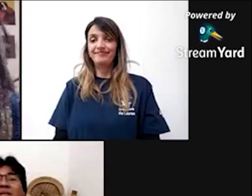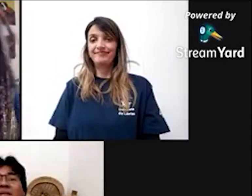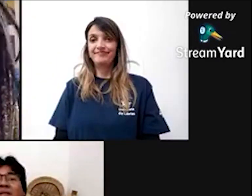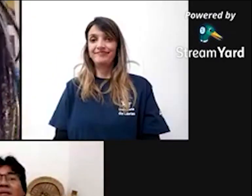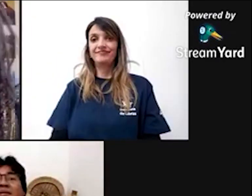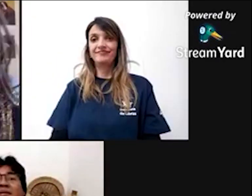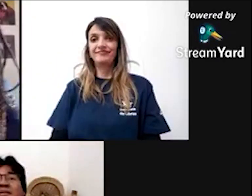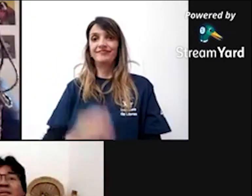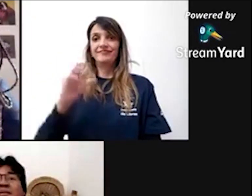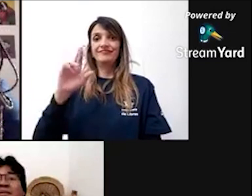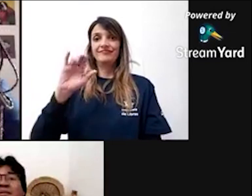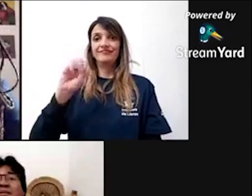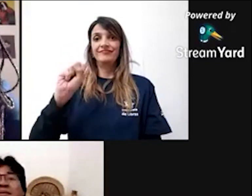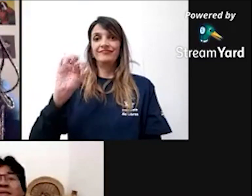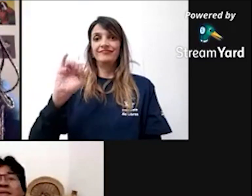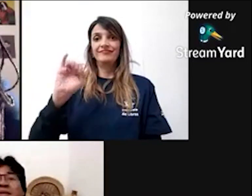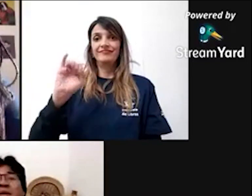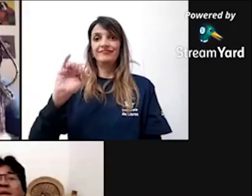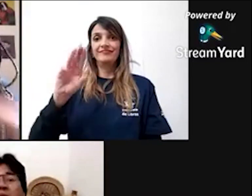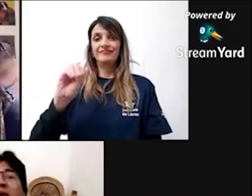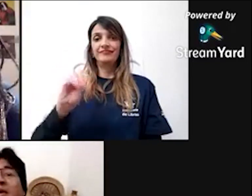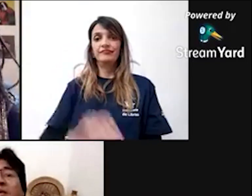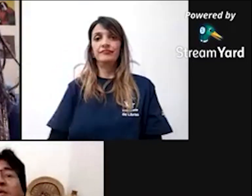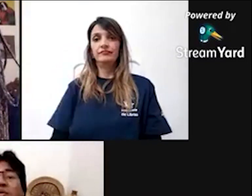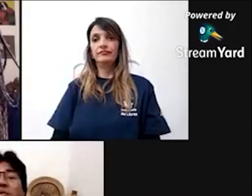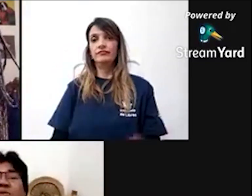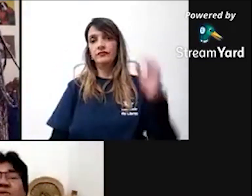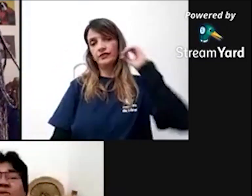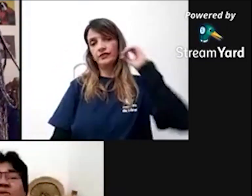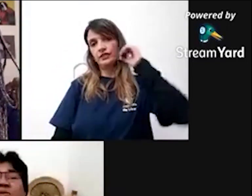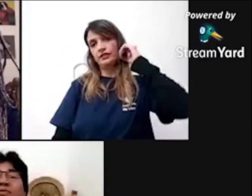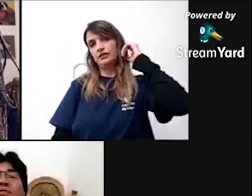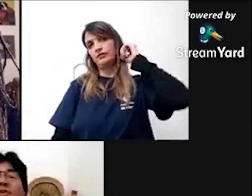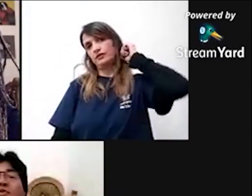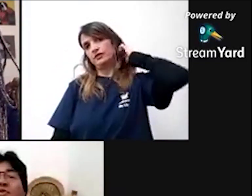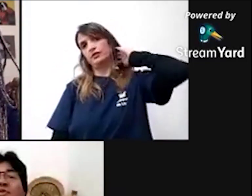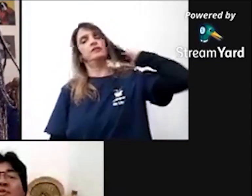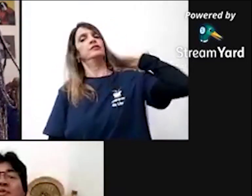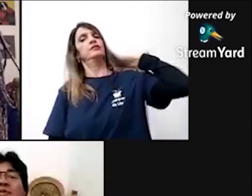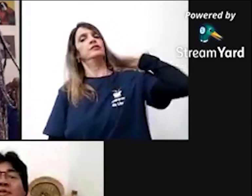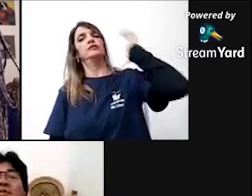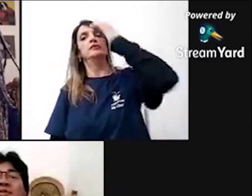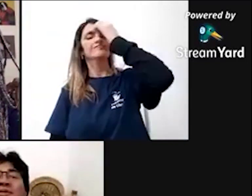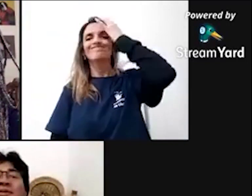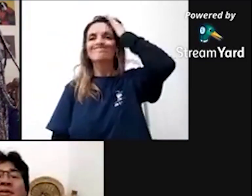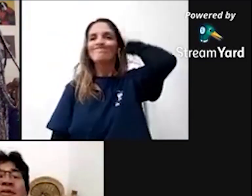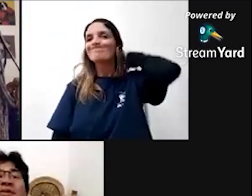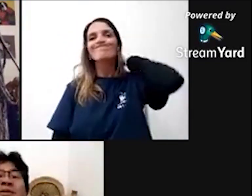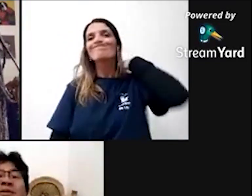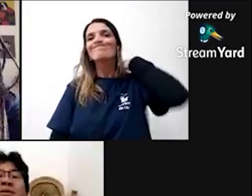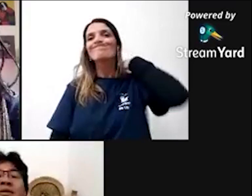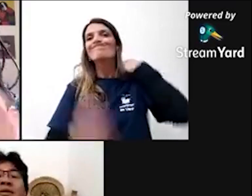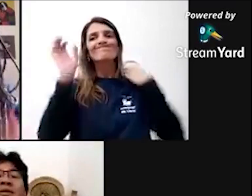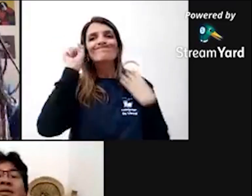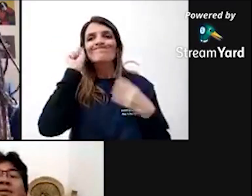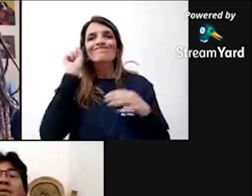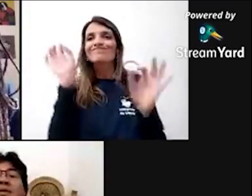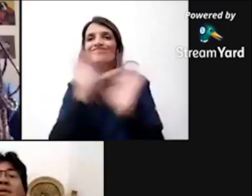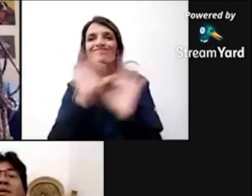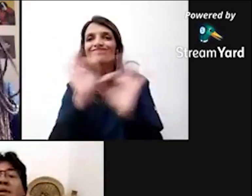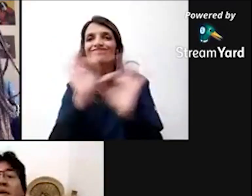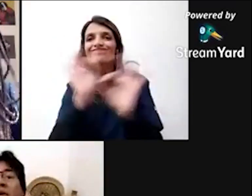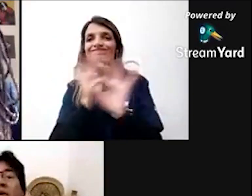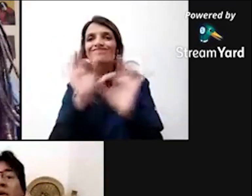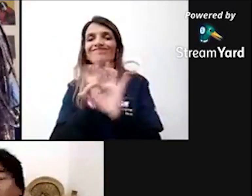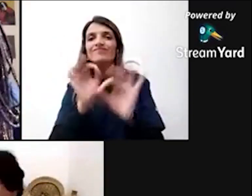Cristino? Está chegando depois. Ah. Eu não estou conseguindo ouvi-los. É para você...